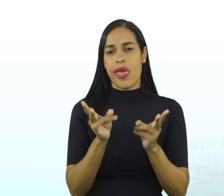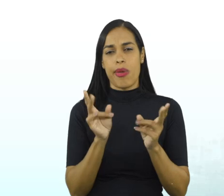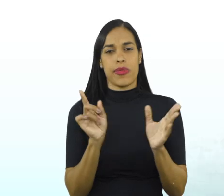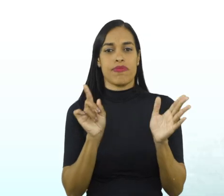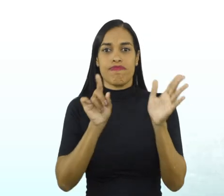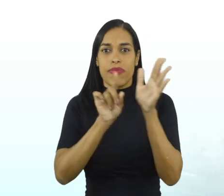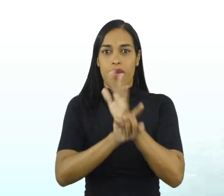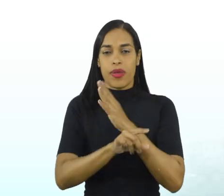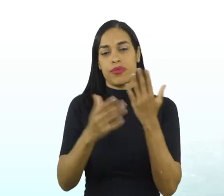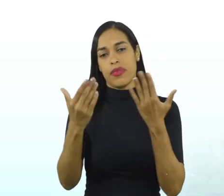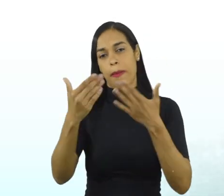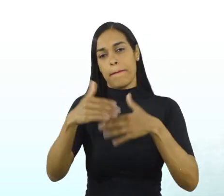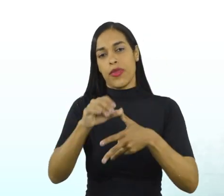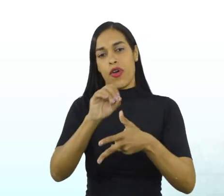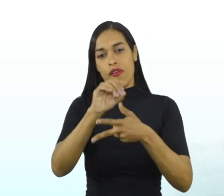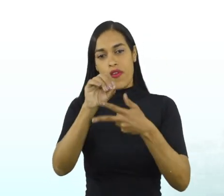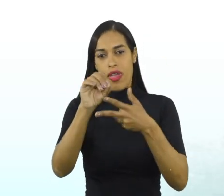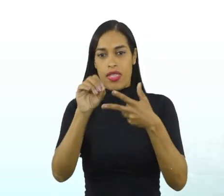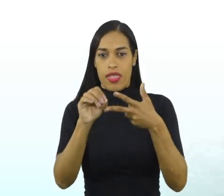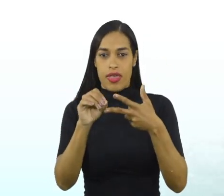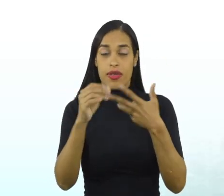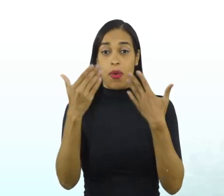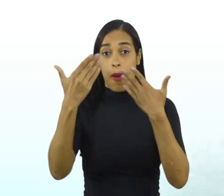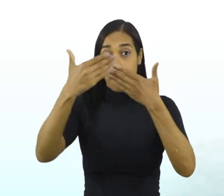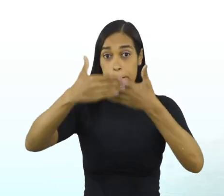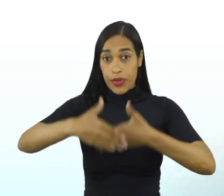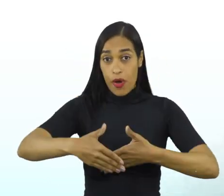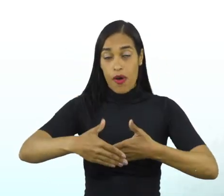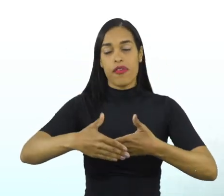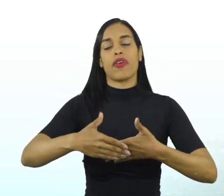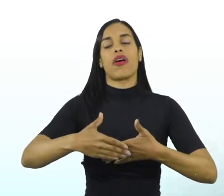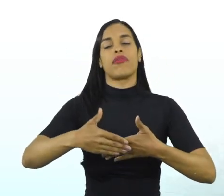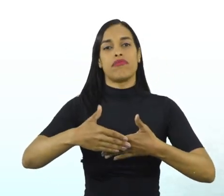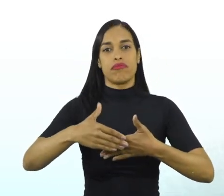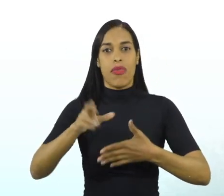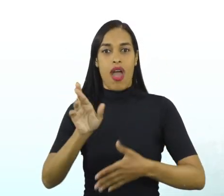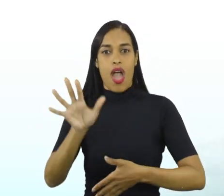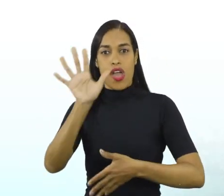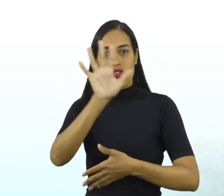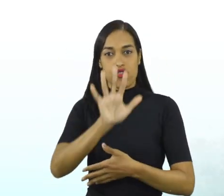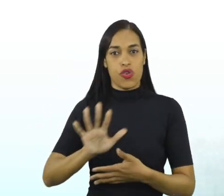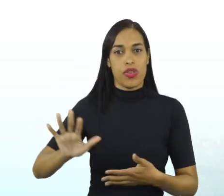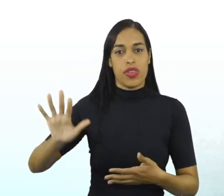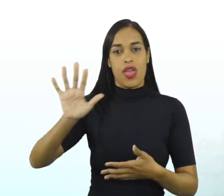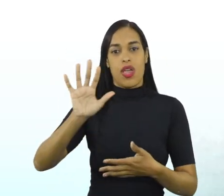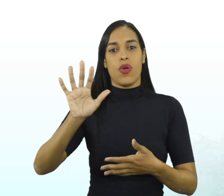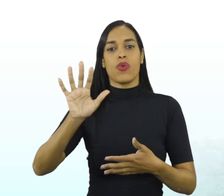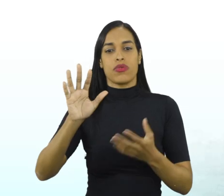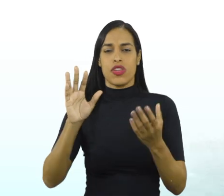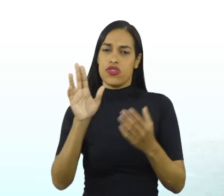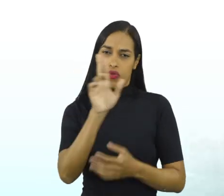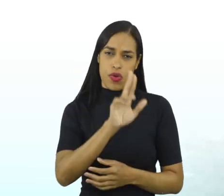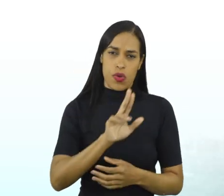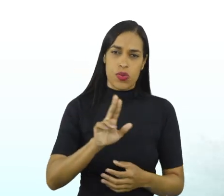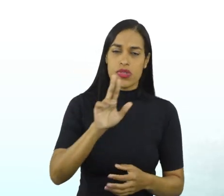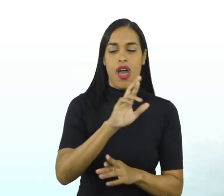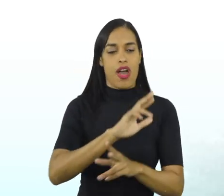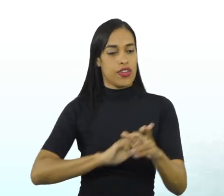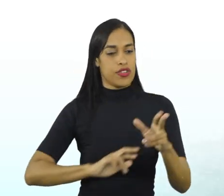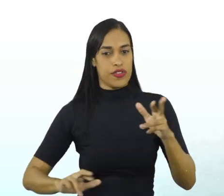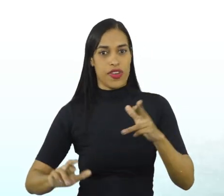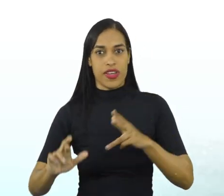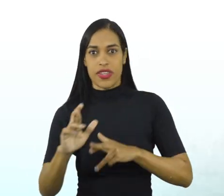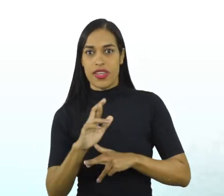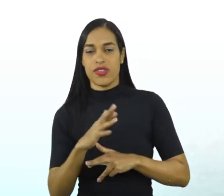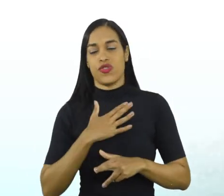Enem. Sabe por quê? Como eu falei que é uma prova regional, então eles vão colocar exatamente as variações,